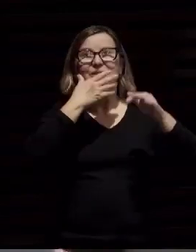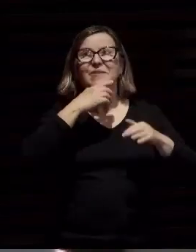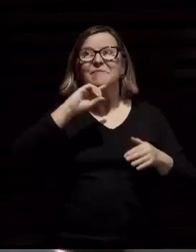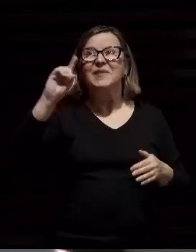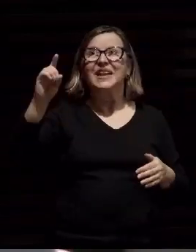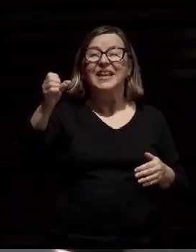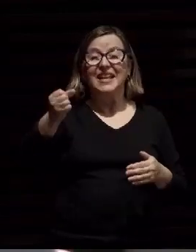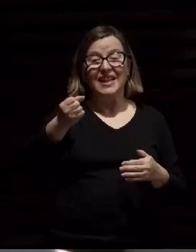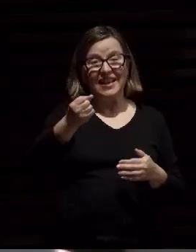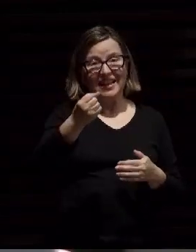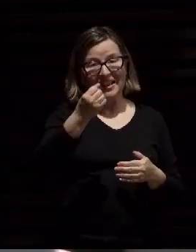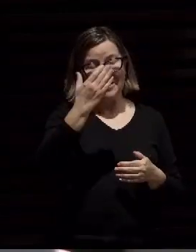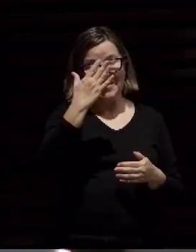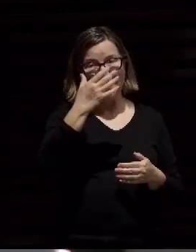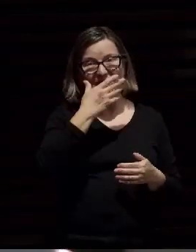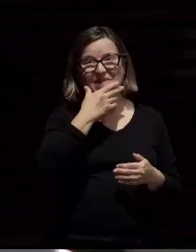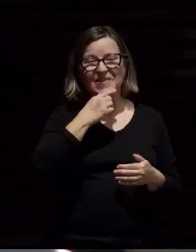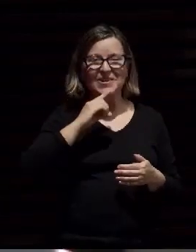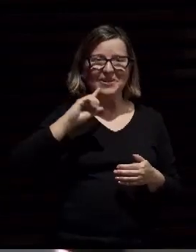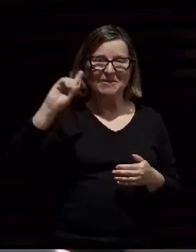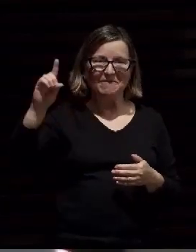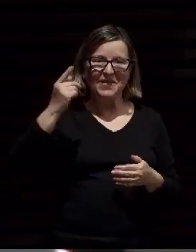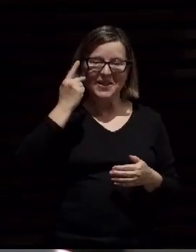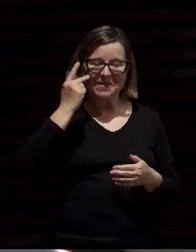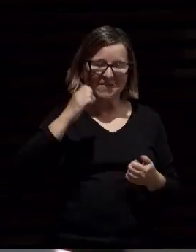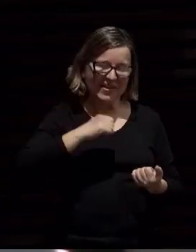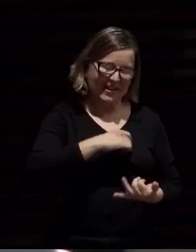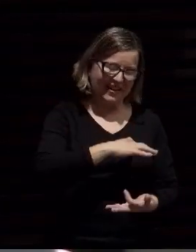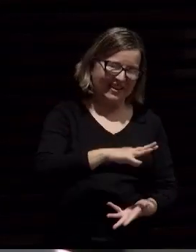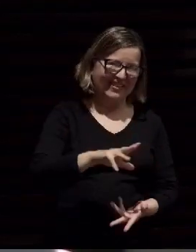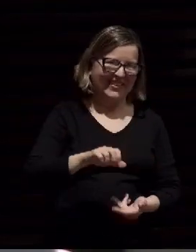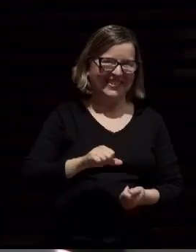revelando o Pai ao mundo.